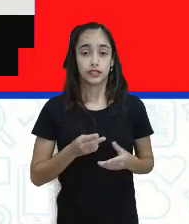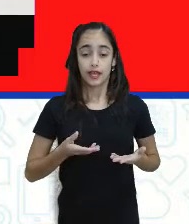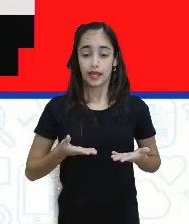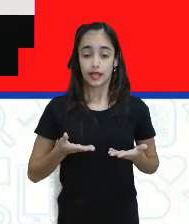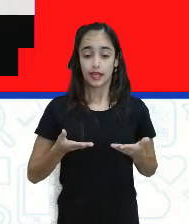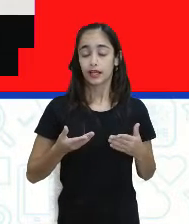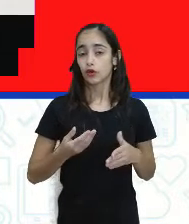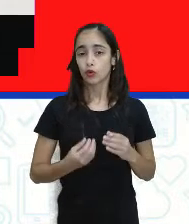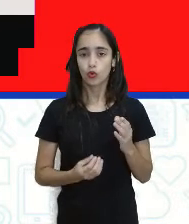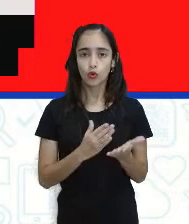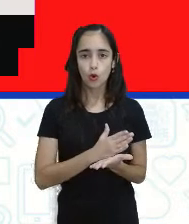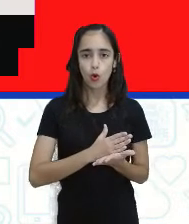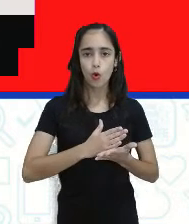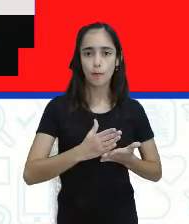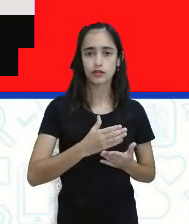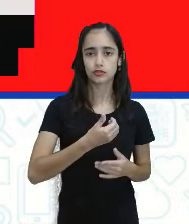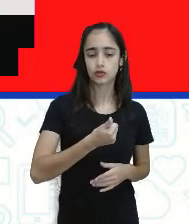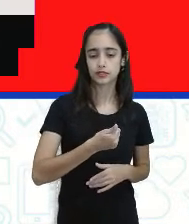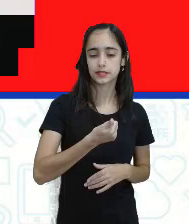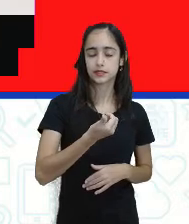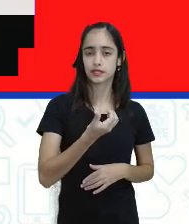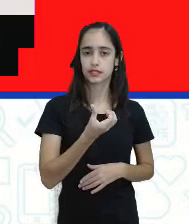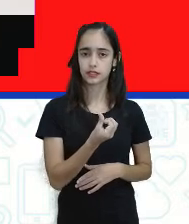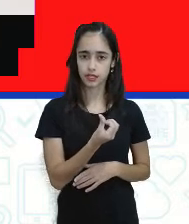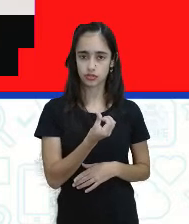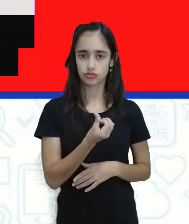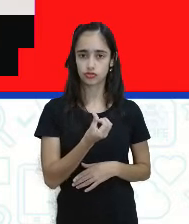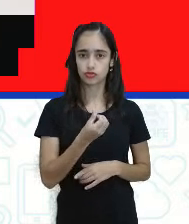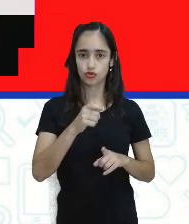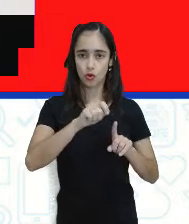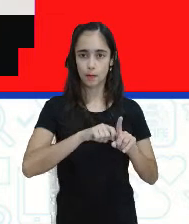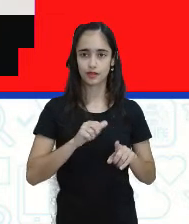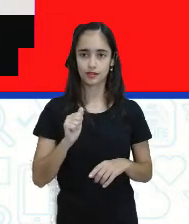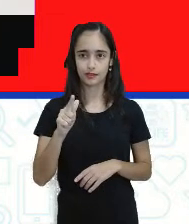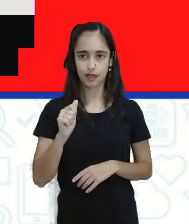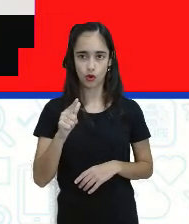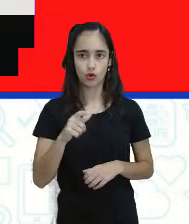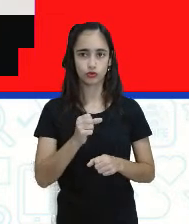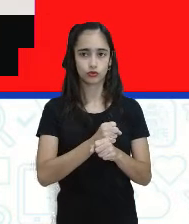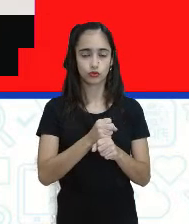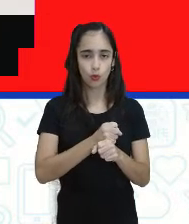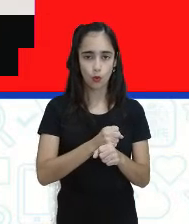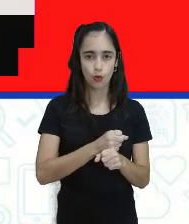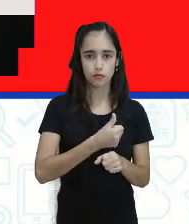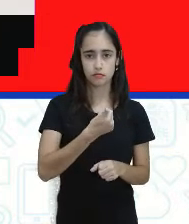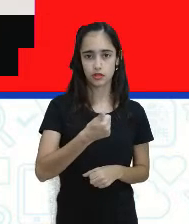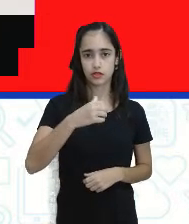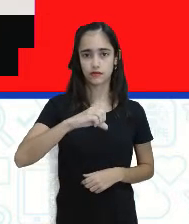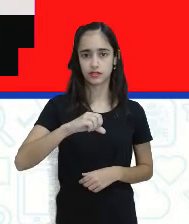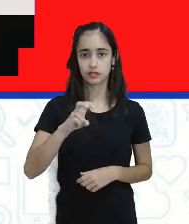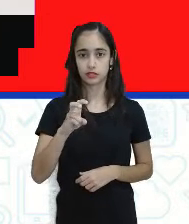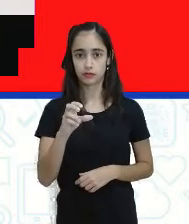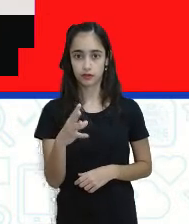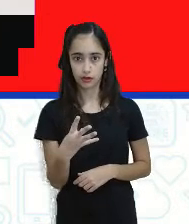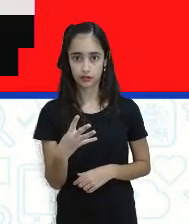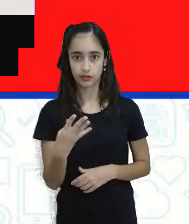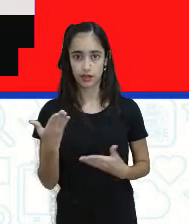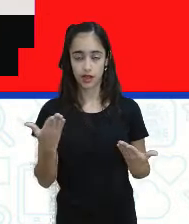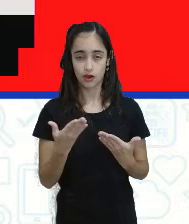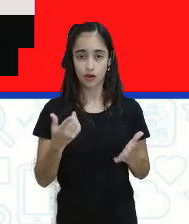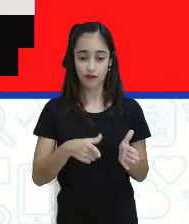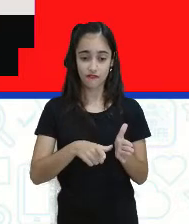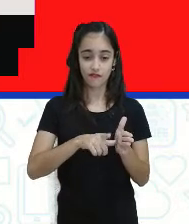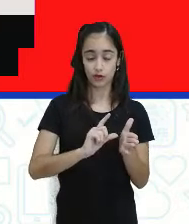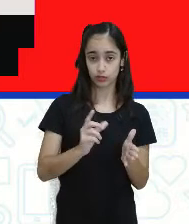16 de agosto de 1954. Então eu vou voltar aqui rapidinho só para vocês terem uma noção, ó. O vôlei